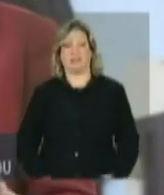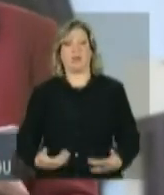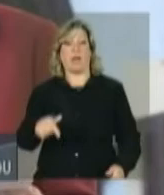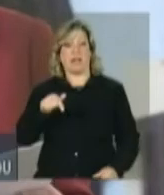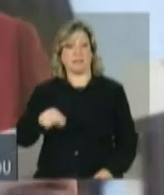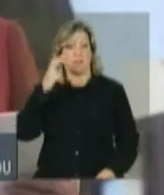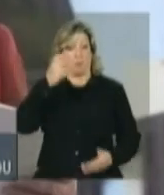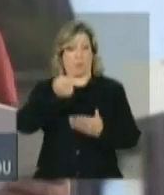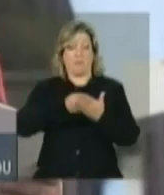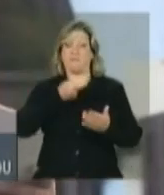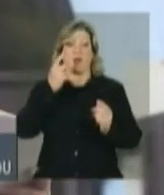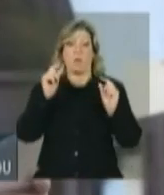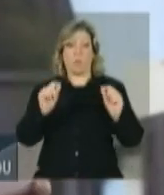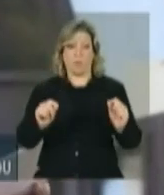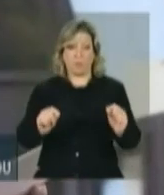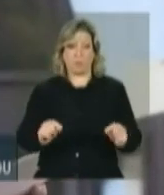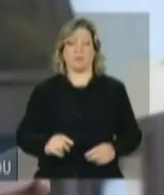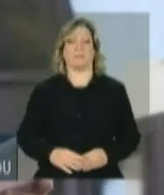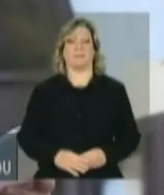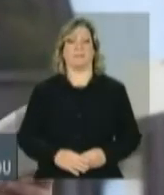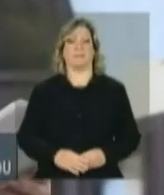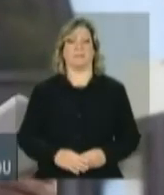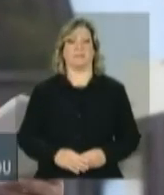poema diz o seguinte: